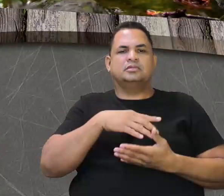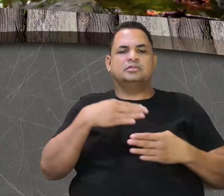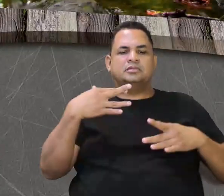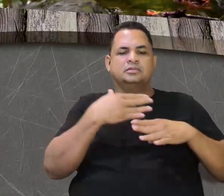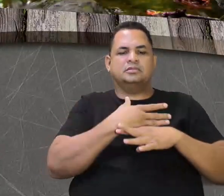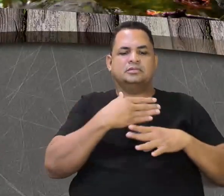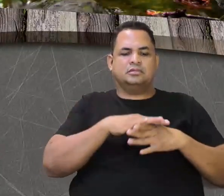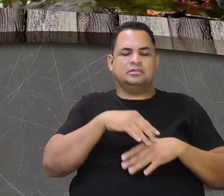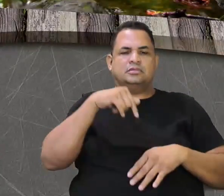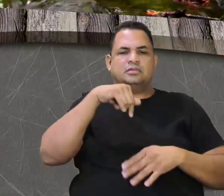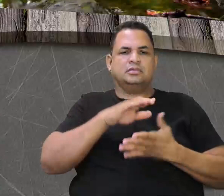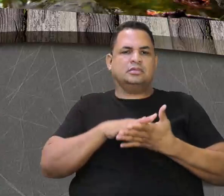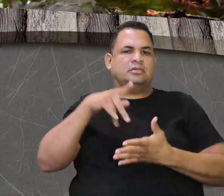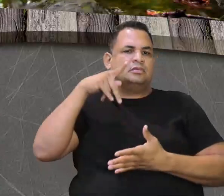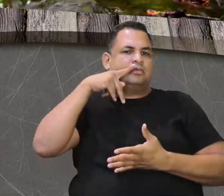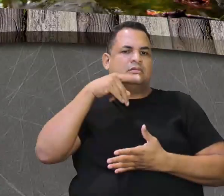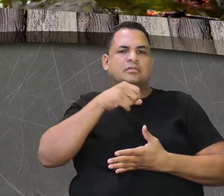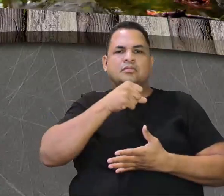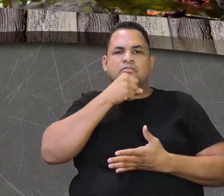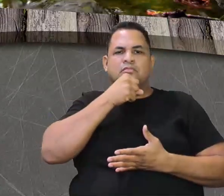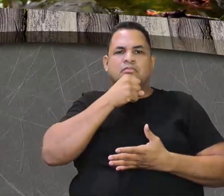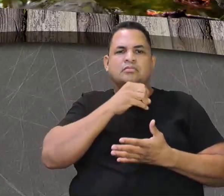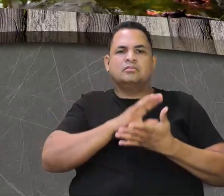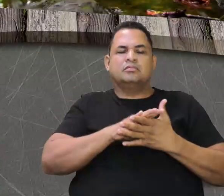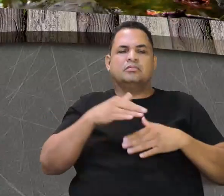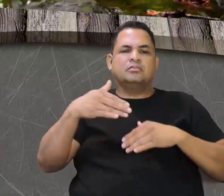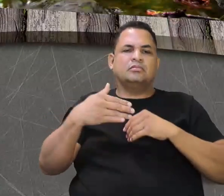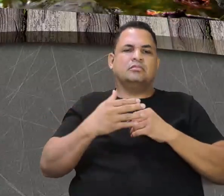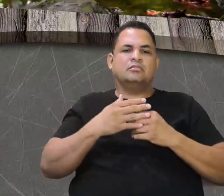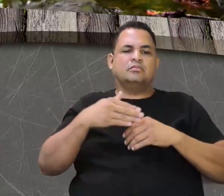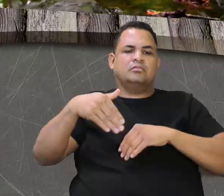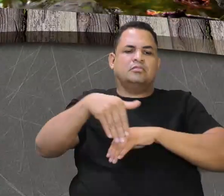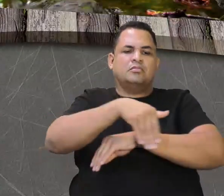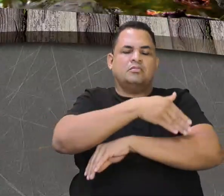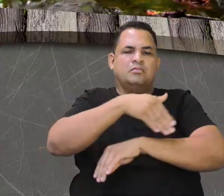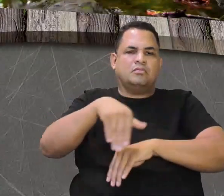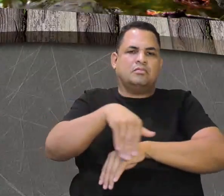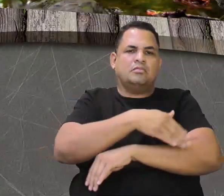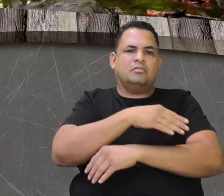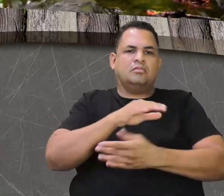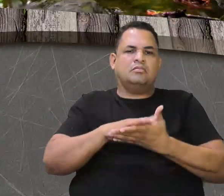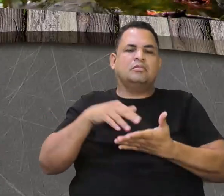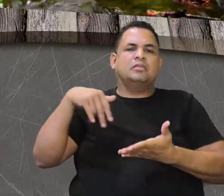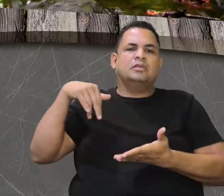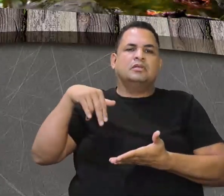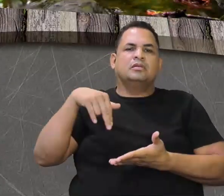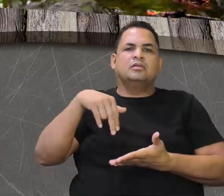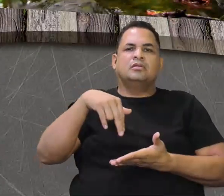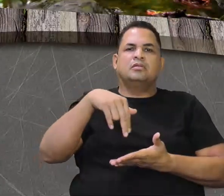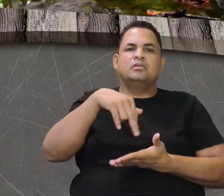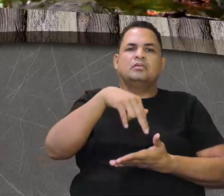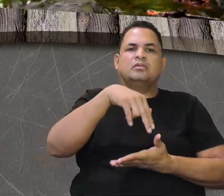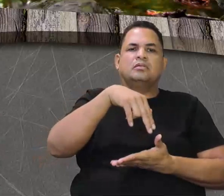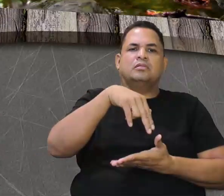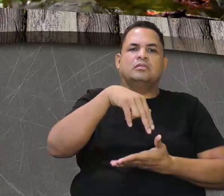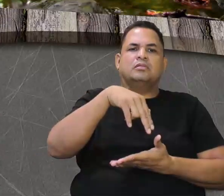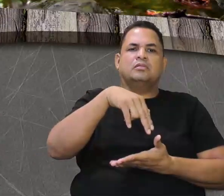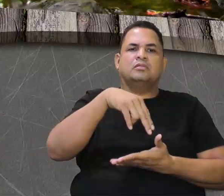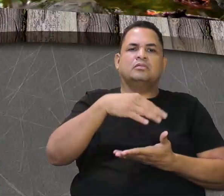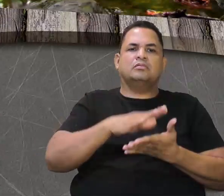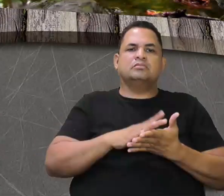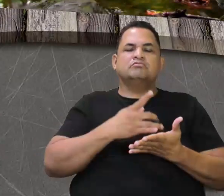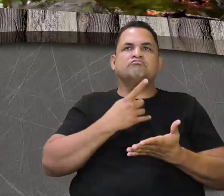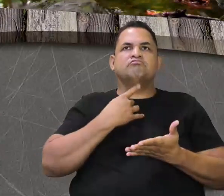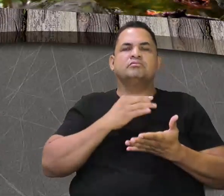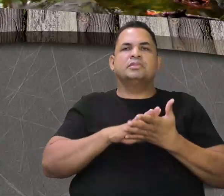aqui mesmo em Porto Velho, a gente tem ruas que a gente vai andando assim, ó, dá até